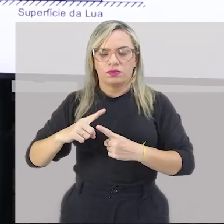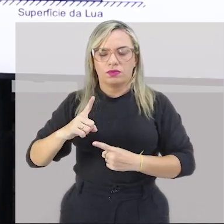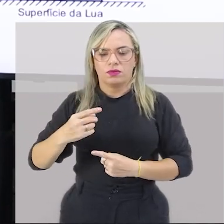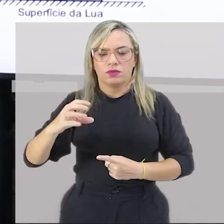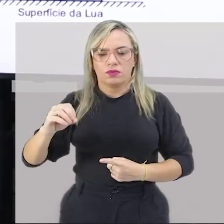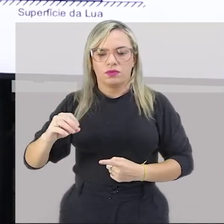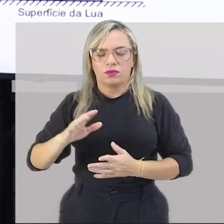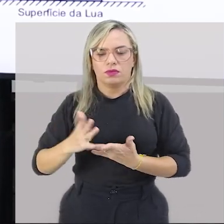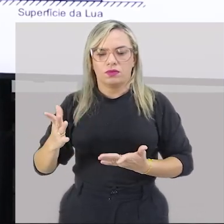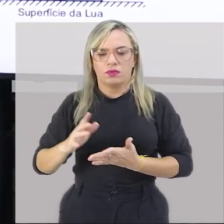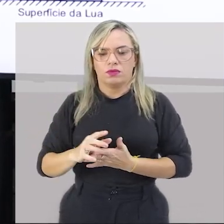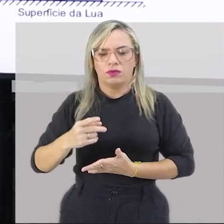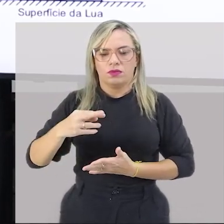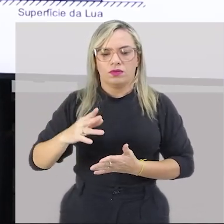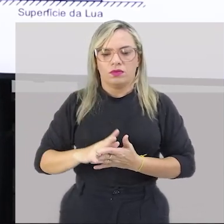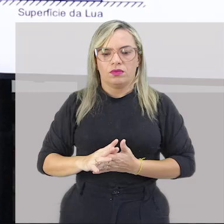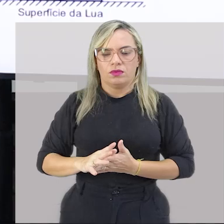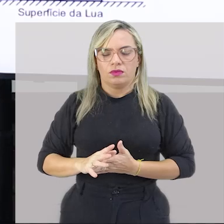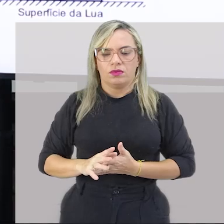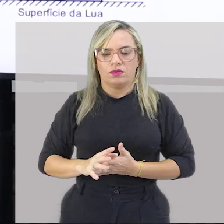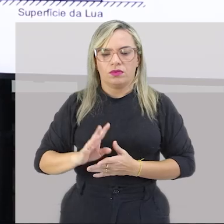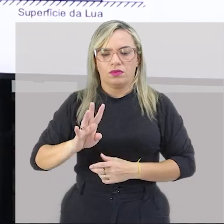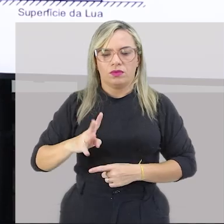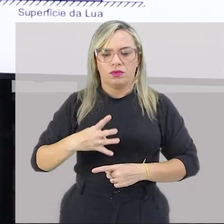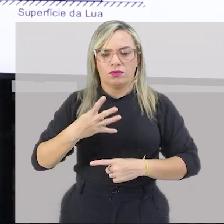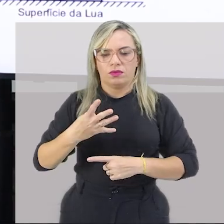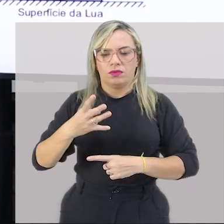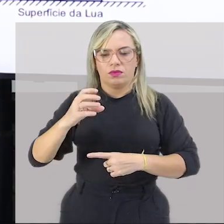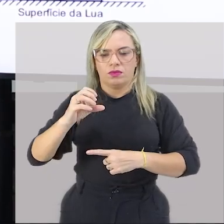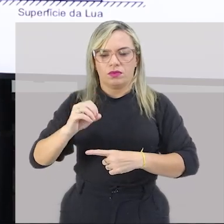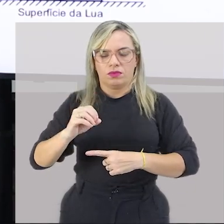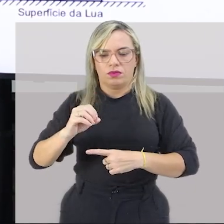embaixo. Vai ficar, ó, 40 dividido